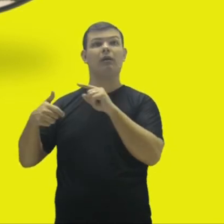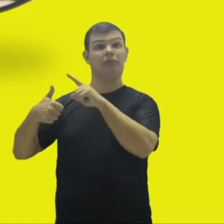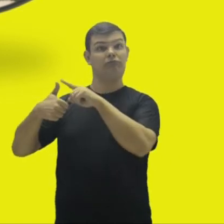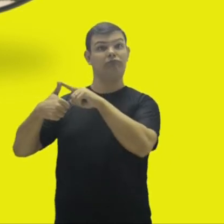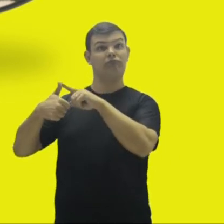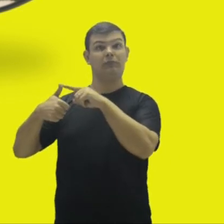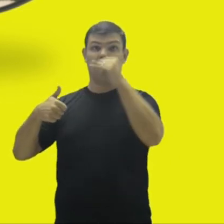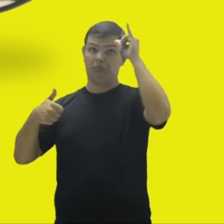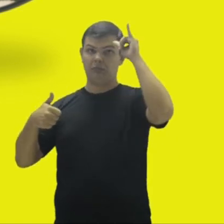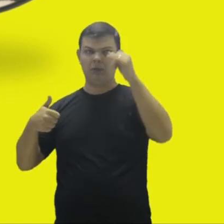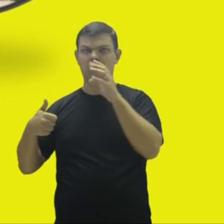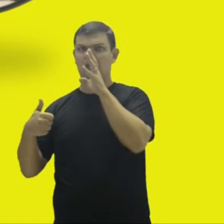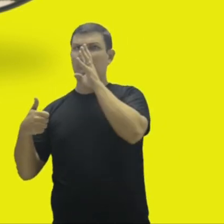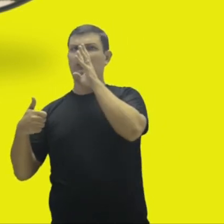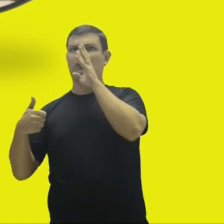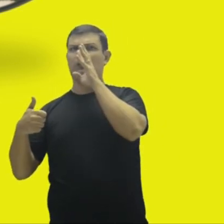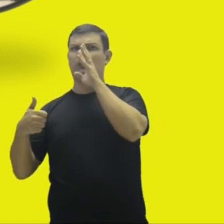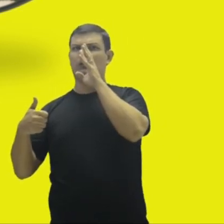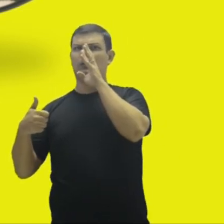estava surpresa.